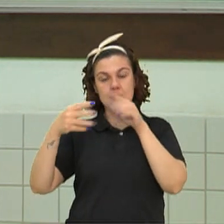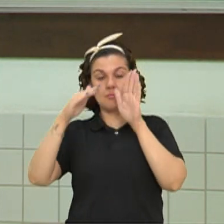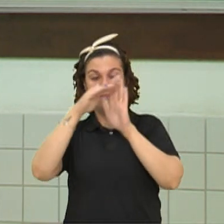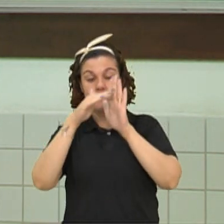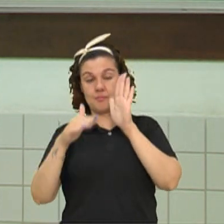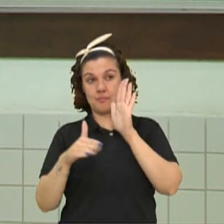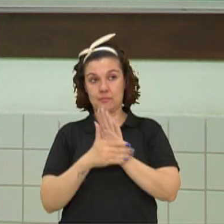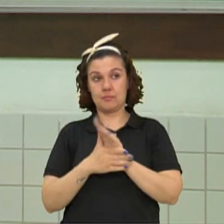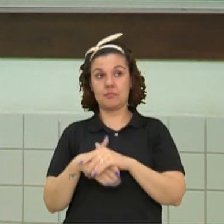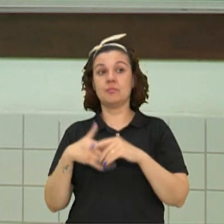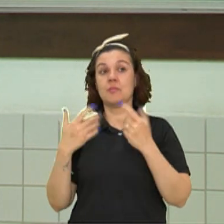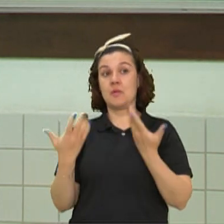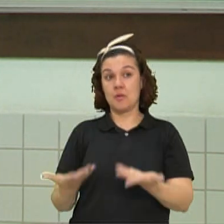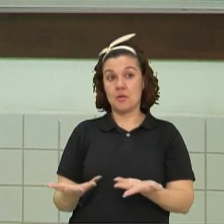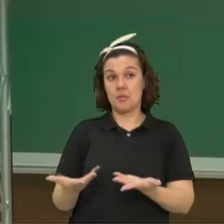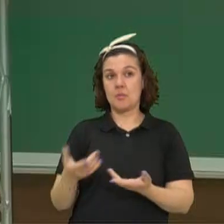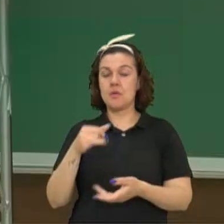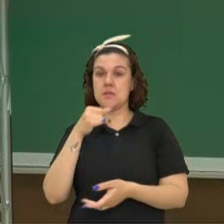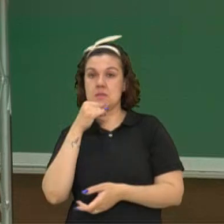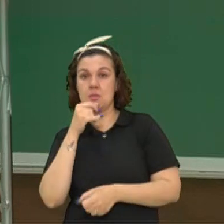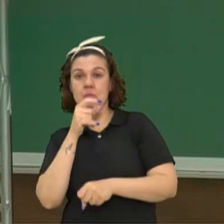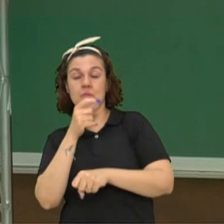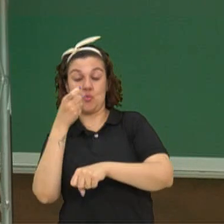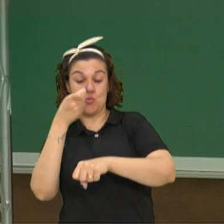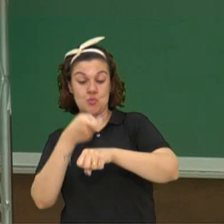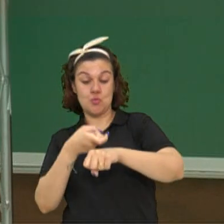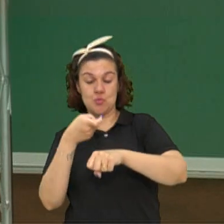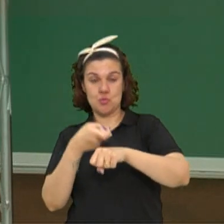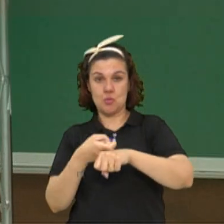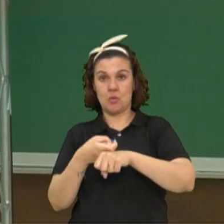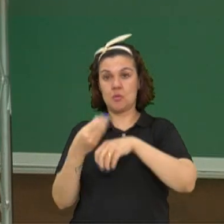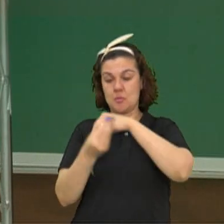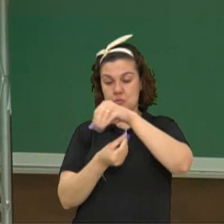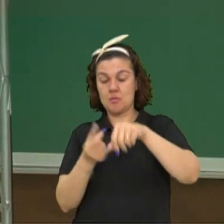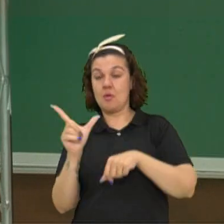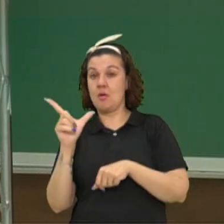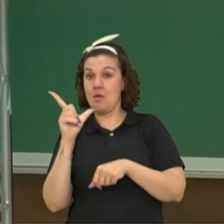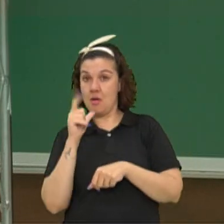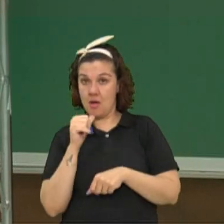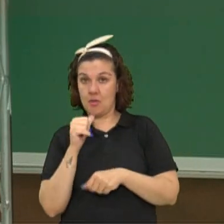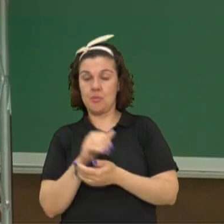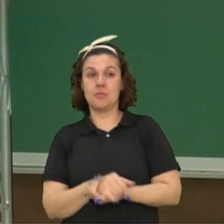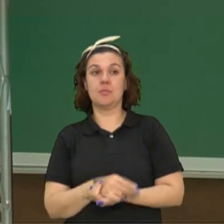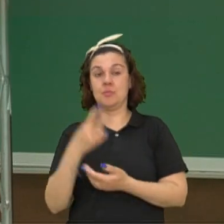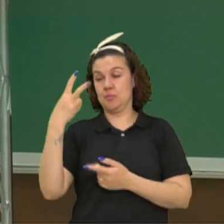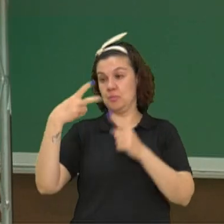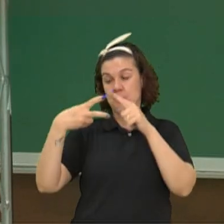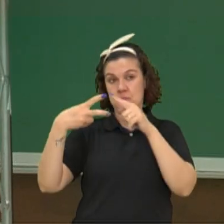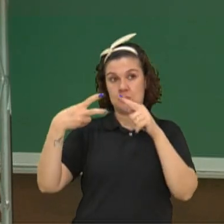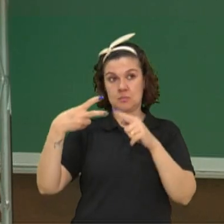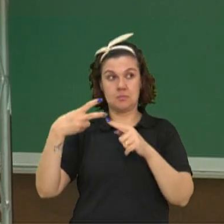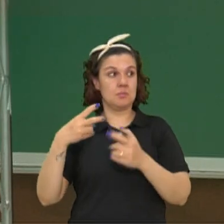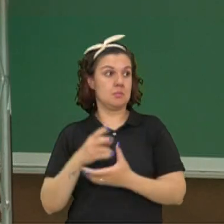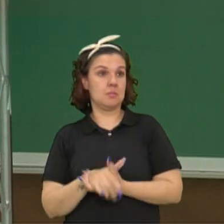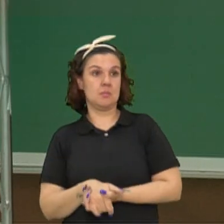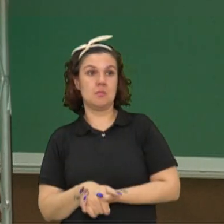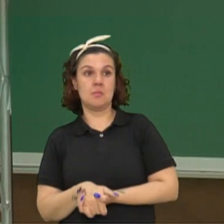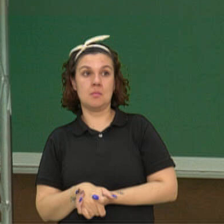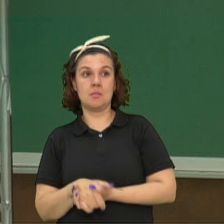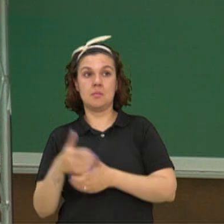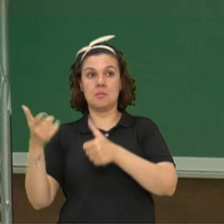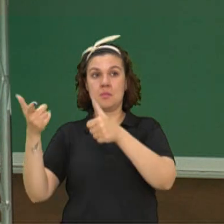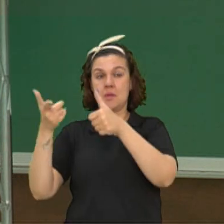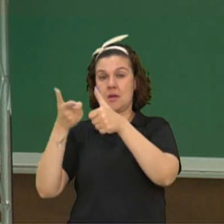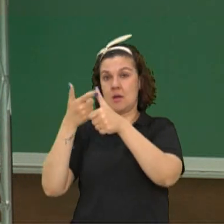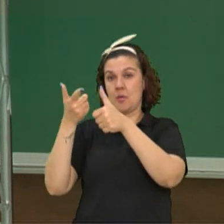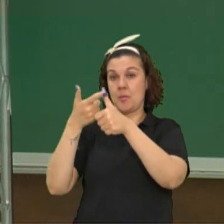2 etapas, quando eu tenho, por exemplo, um sólido dissolvido na água, 2 etapas. A primeira delas